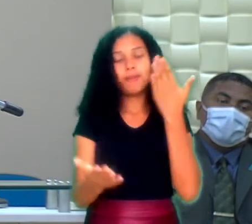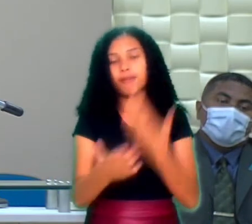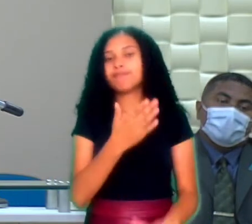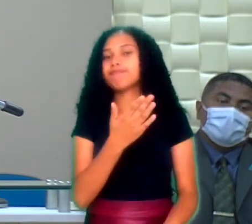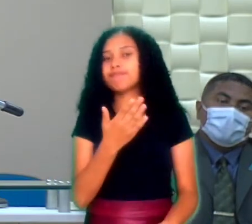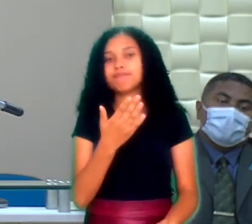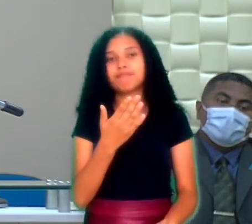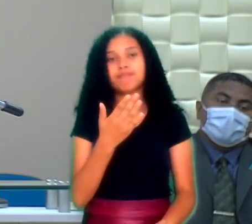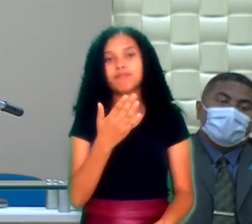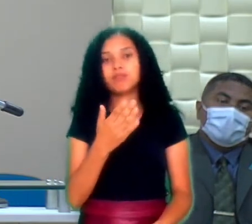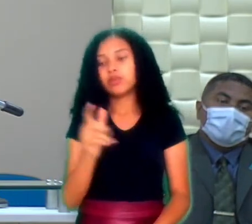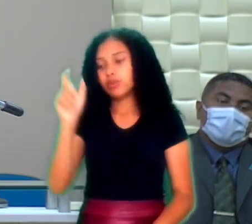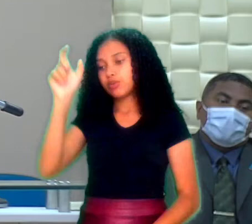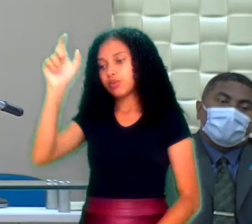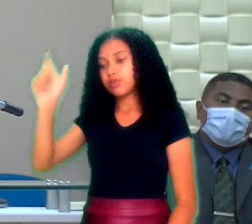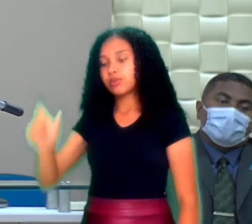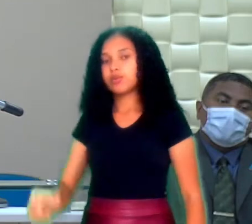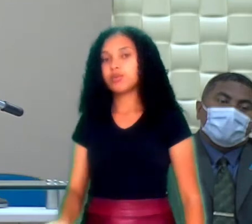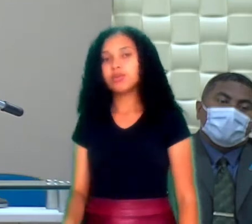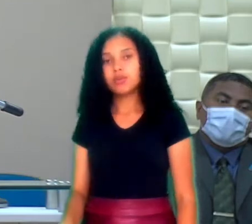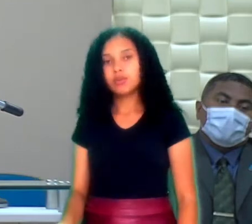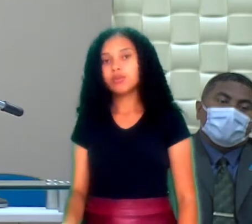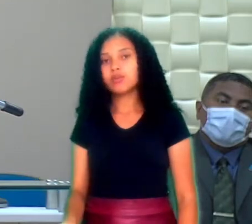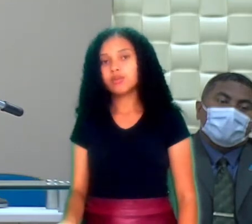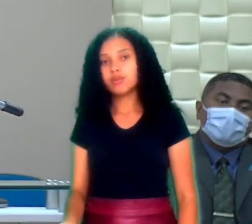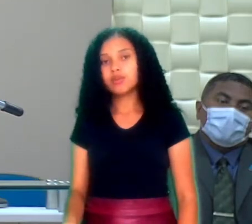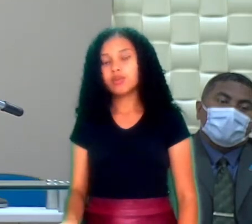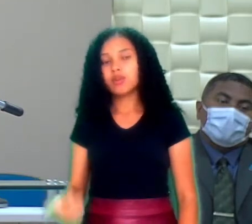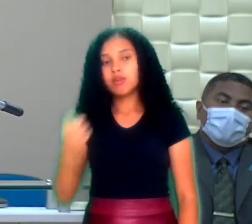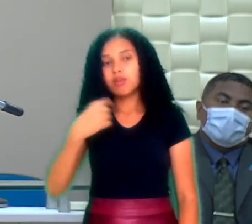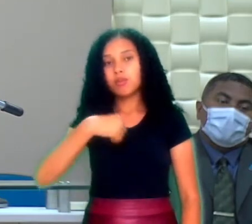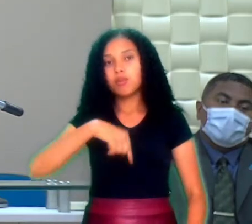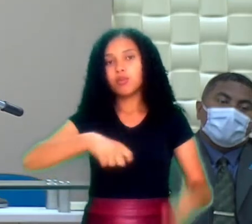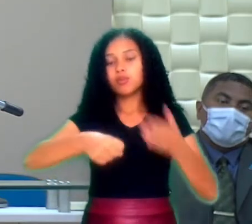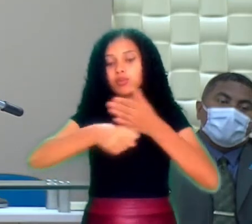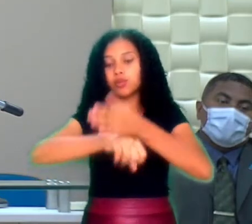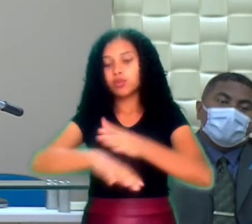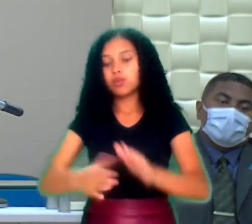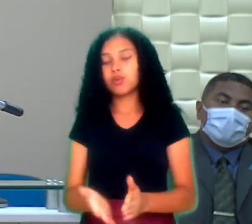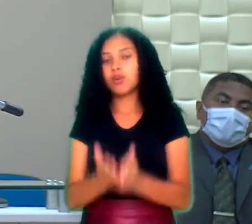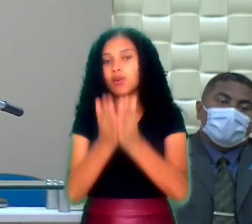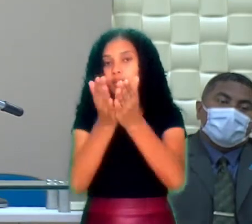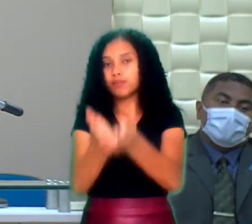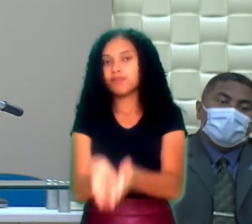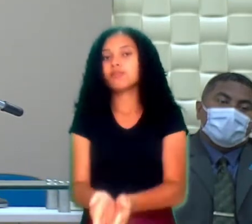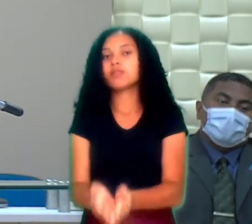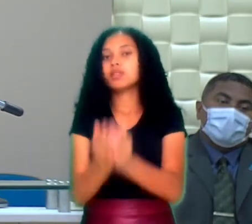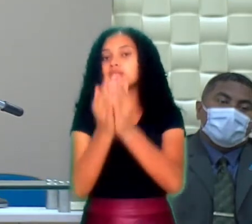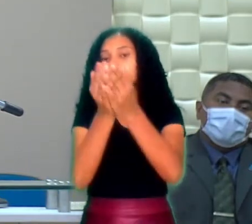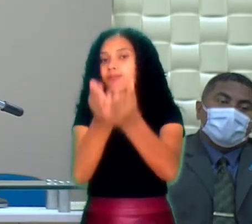Jonas desce para o porto, Jonas